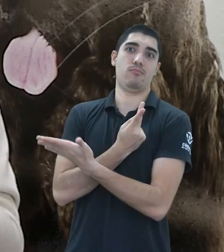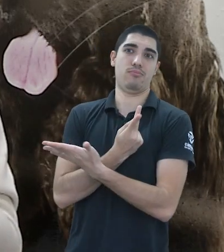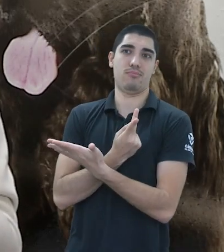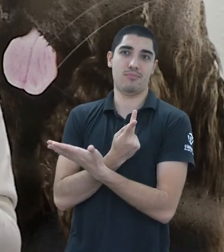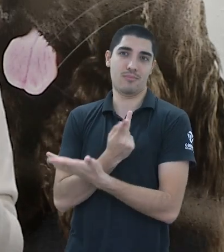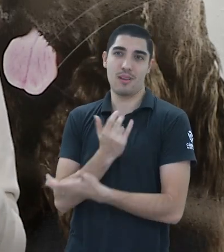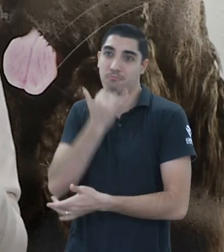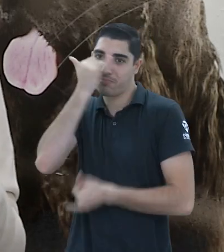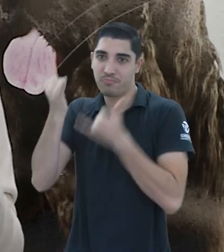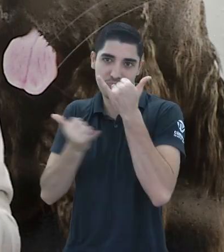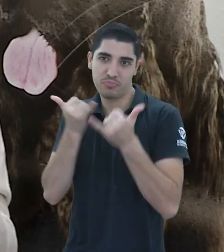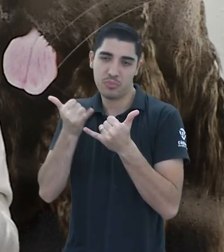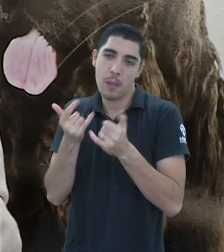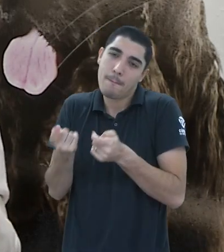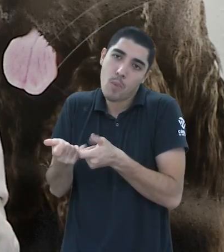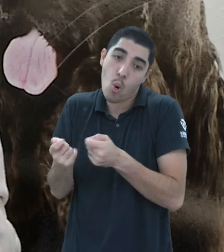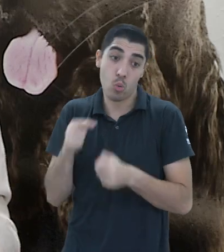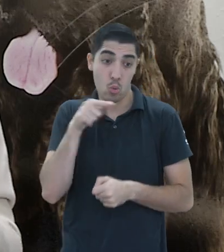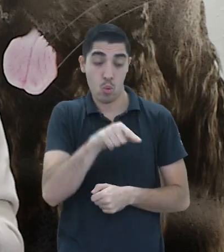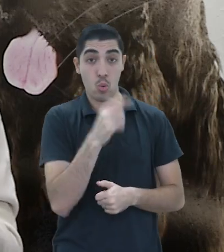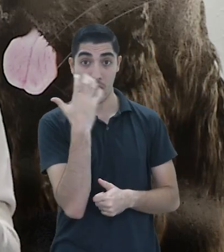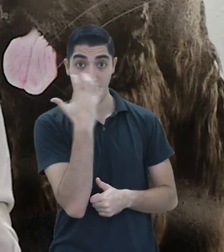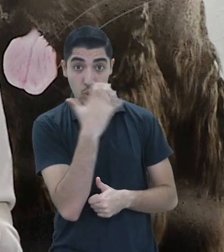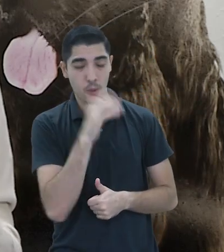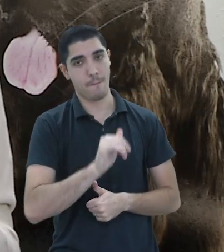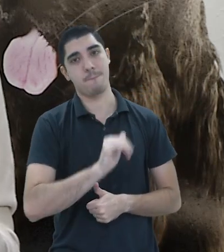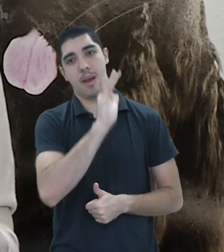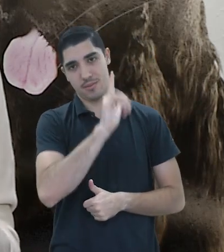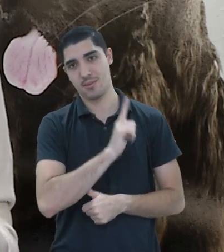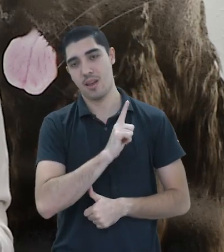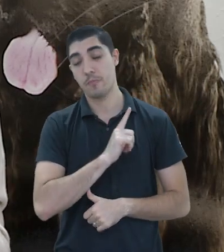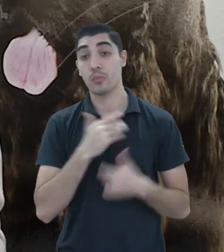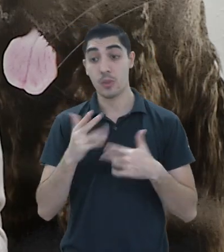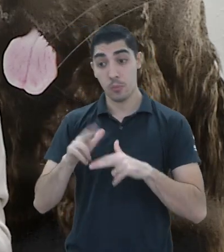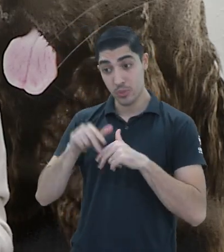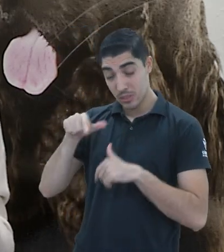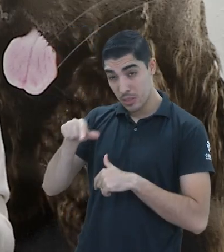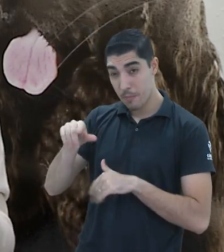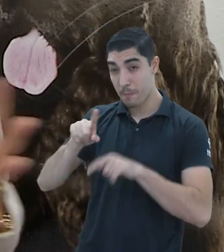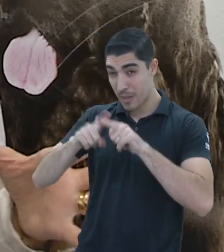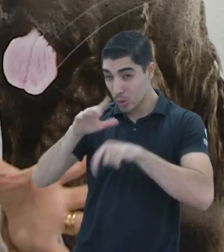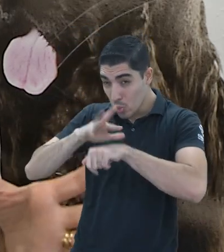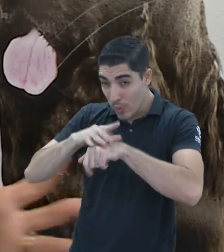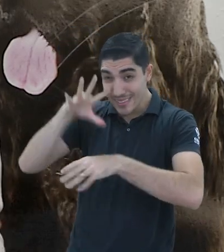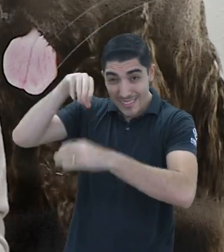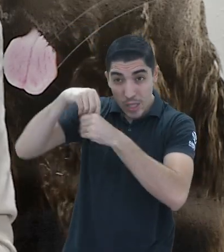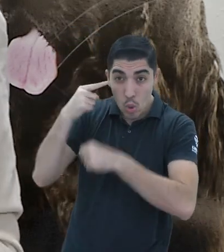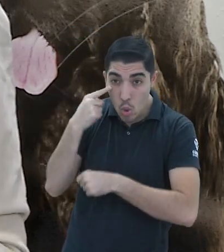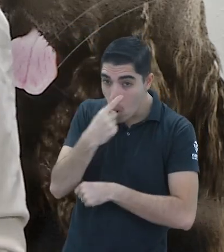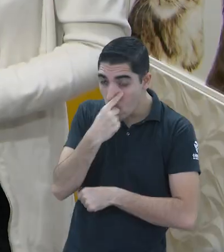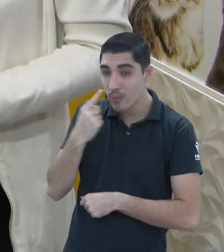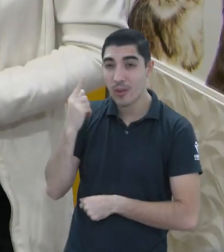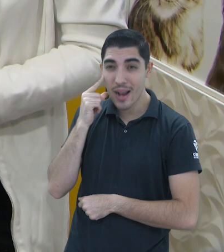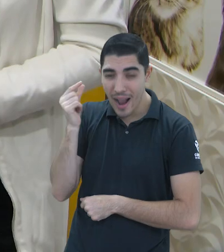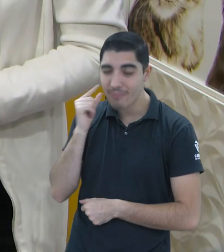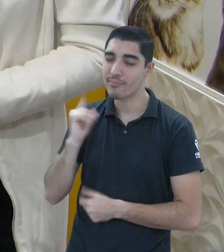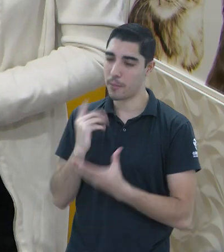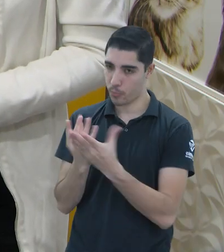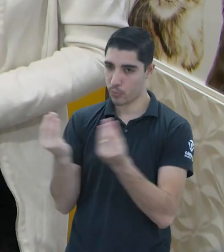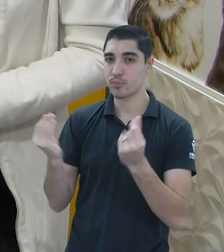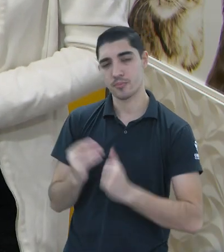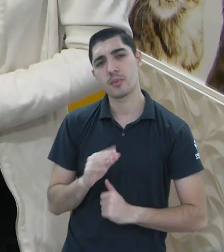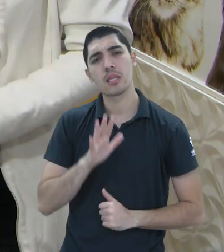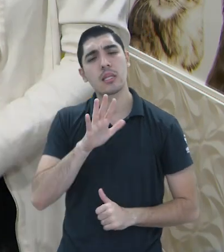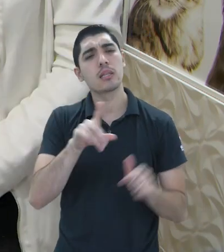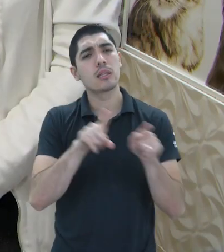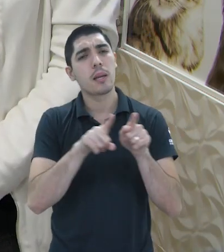de felinos, mas as doenças sistêmicas e essas alterações de doenças virais no felinos é muito comum. E assim como